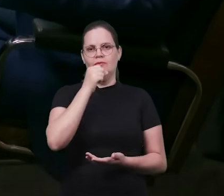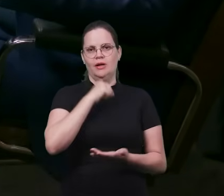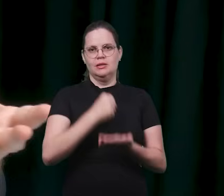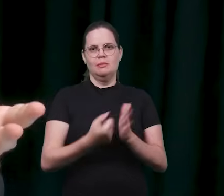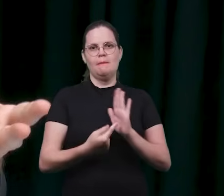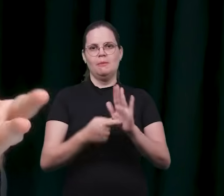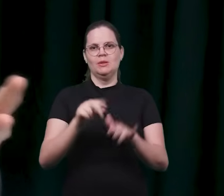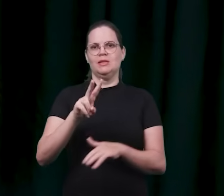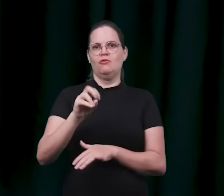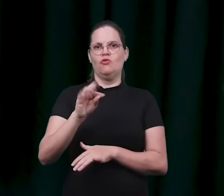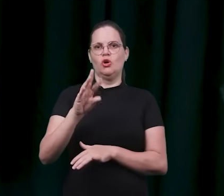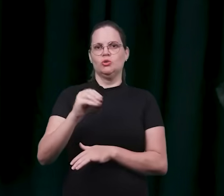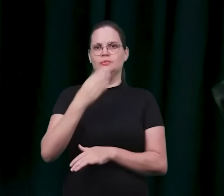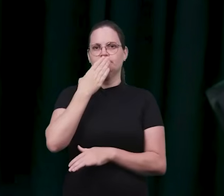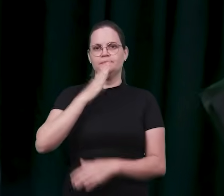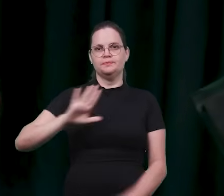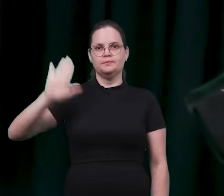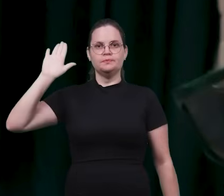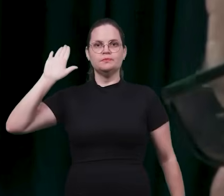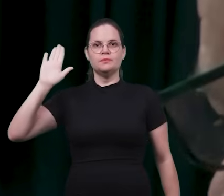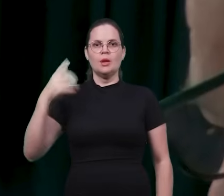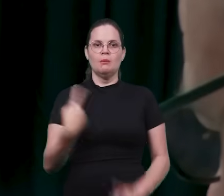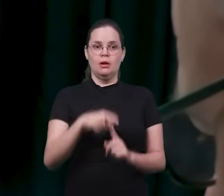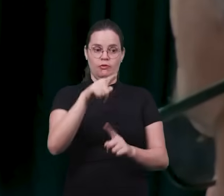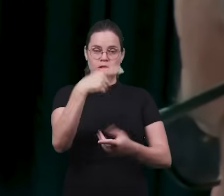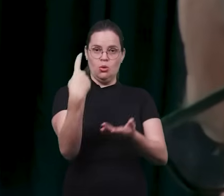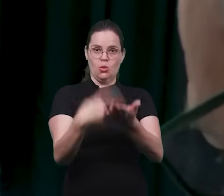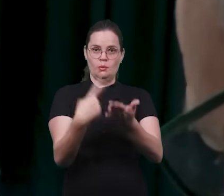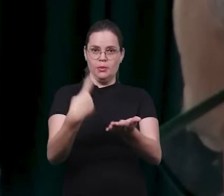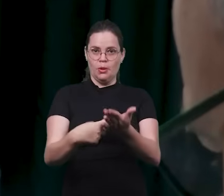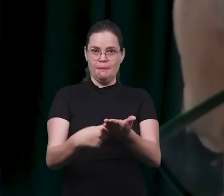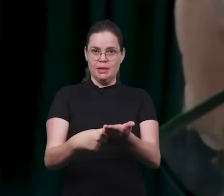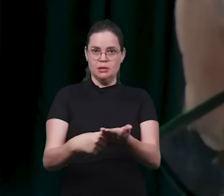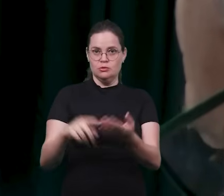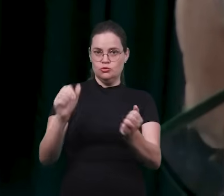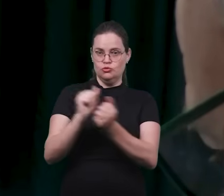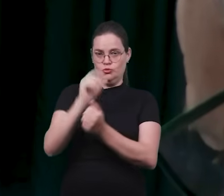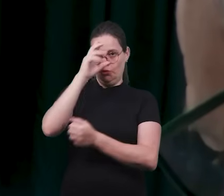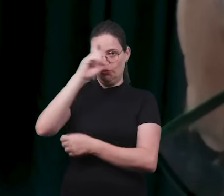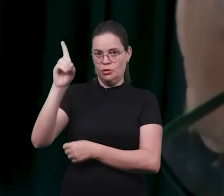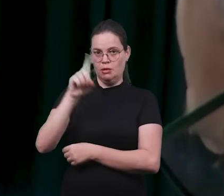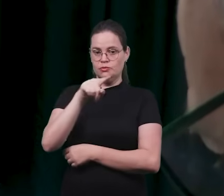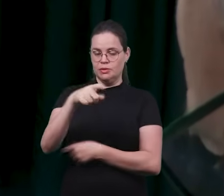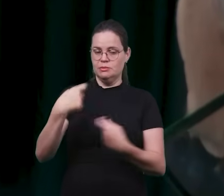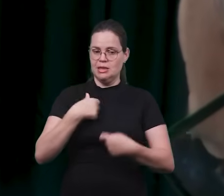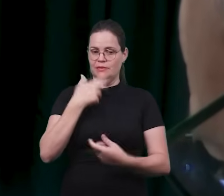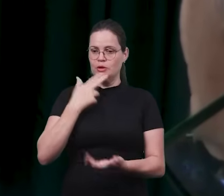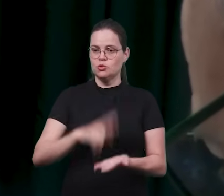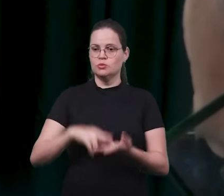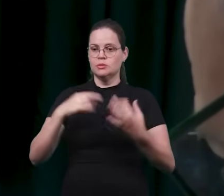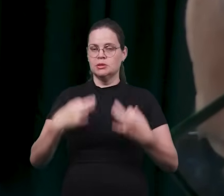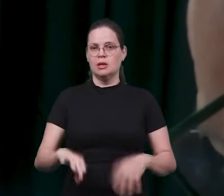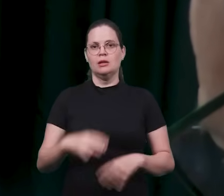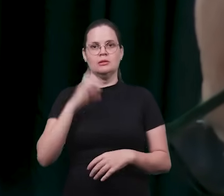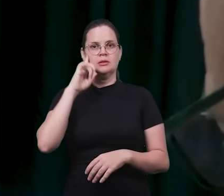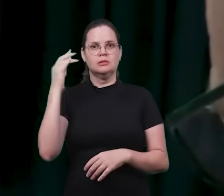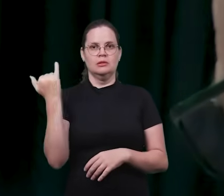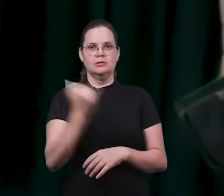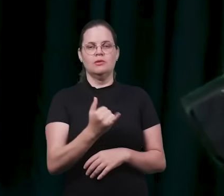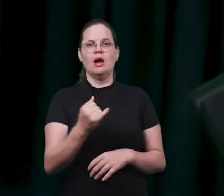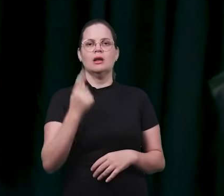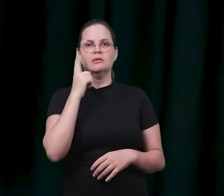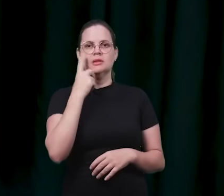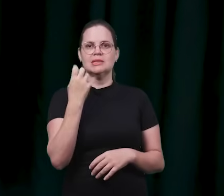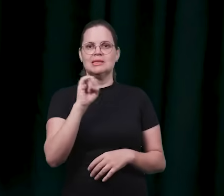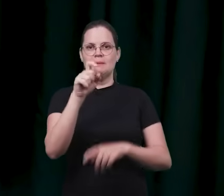era um compromisso, algo que você assumia, e Deus fala sobre isso aqui rapidamente, o valor que Deus